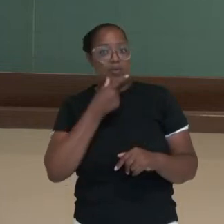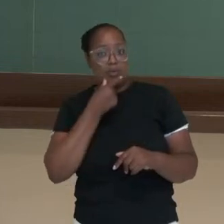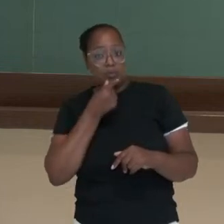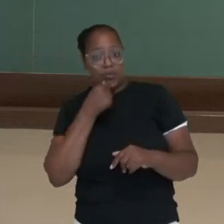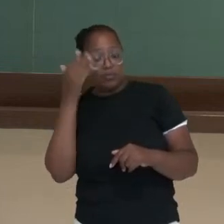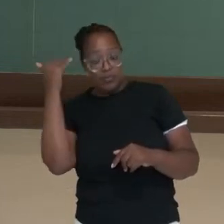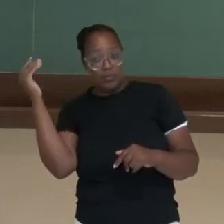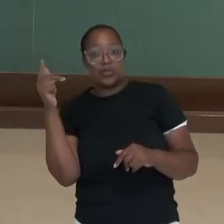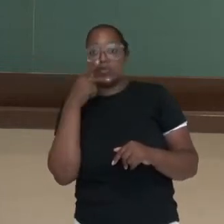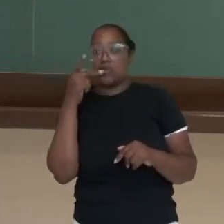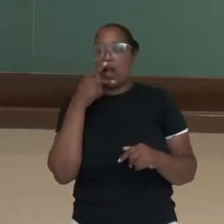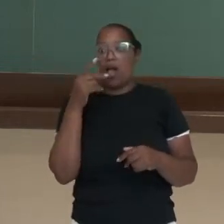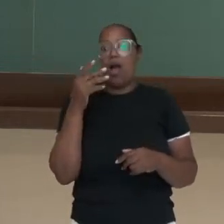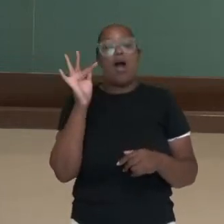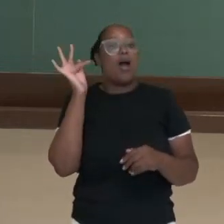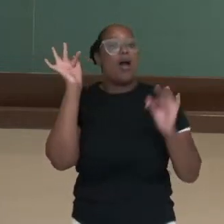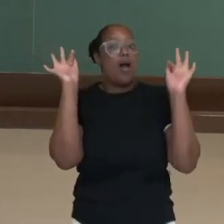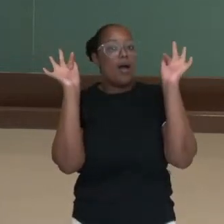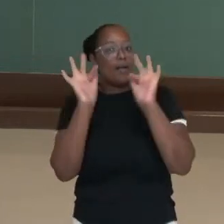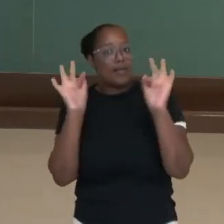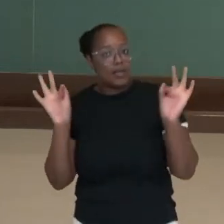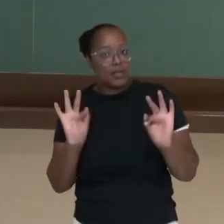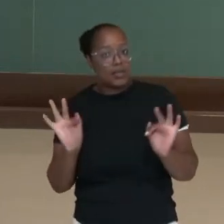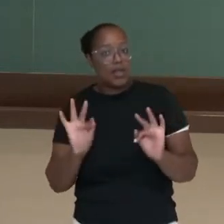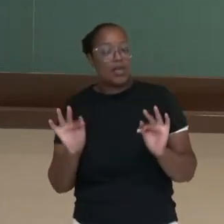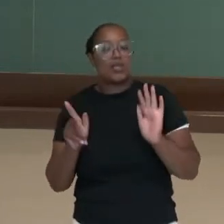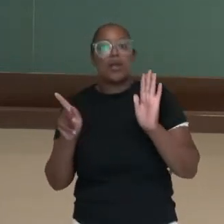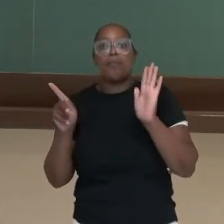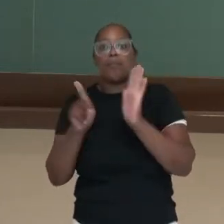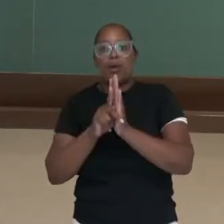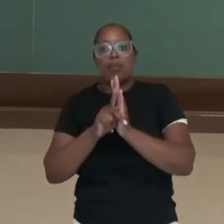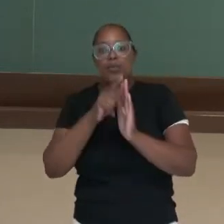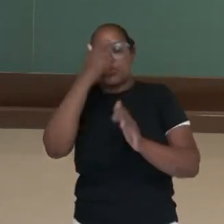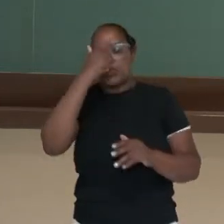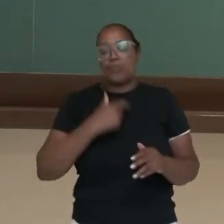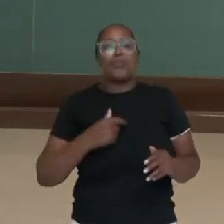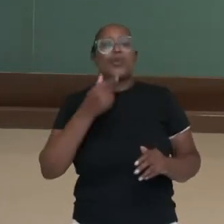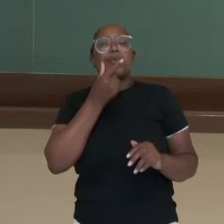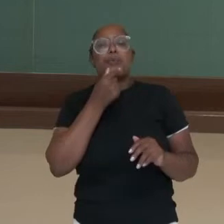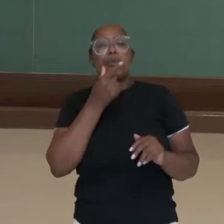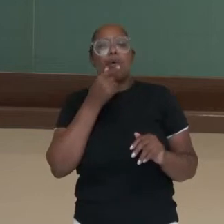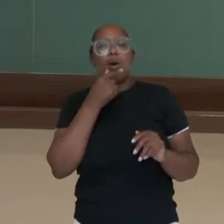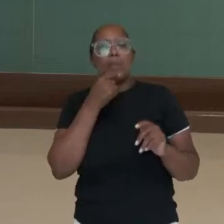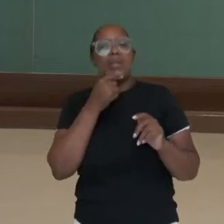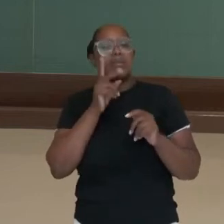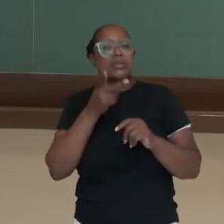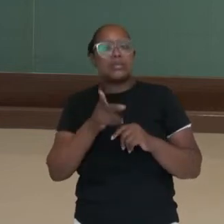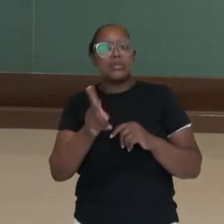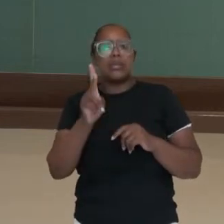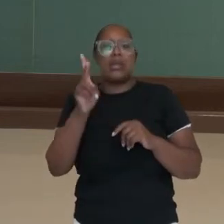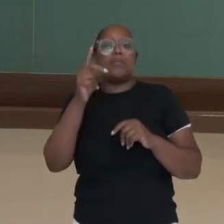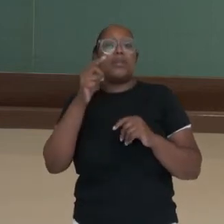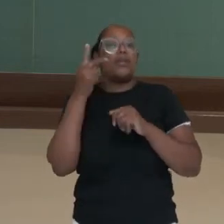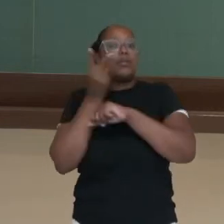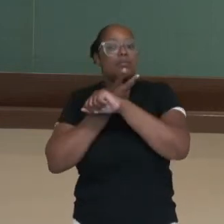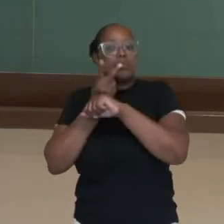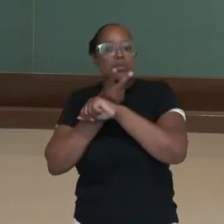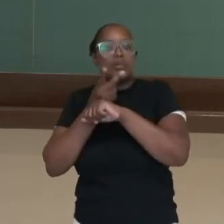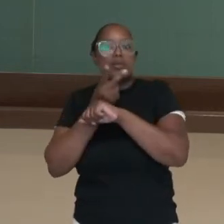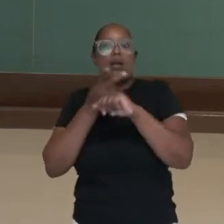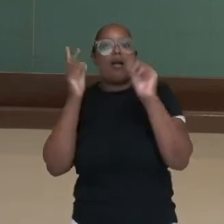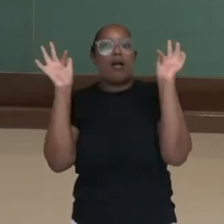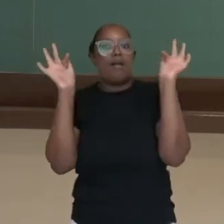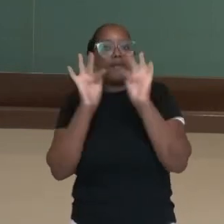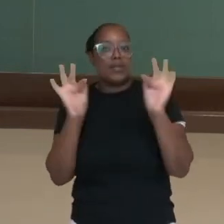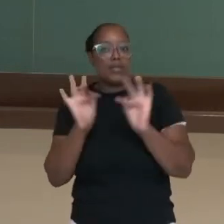a felicidade é a finalidade humana. O homem foi feito para ser feliz e deve buscar a felicidade como